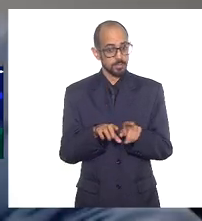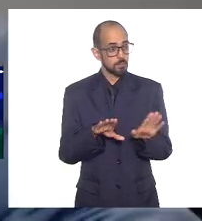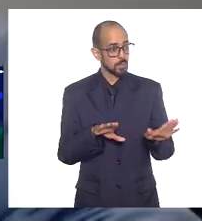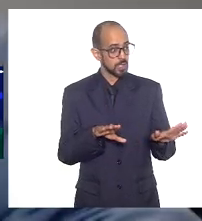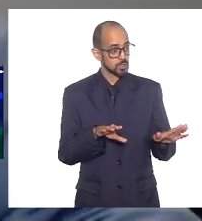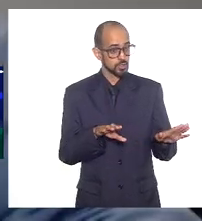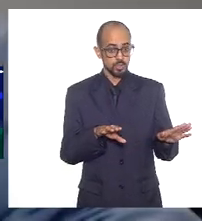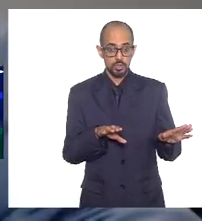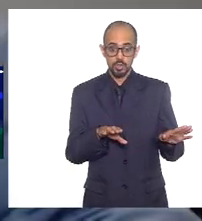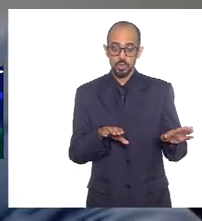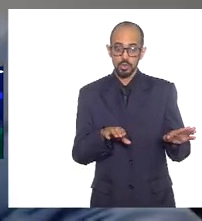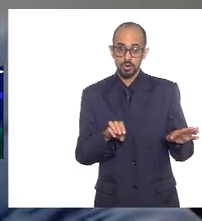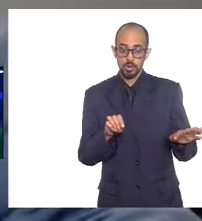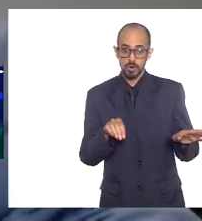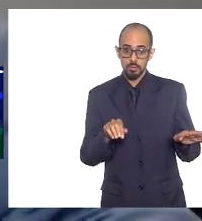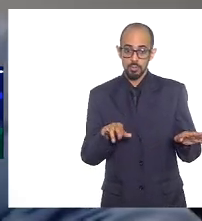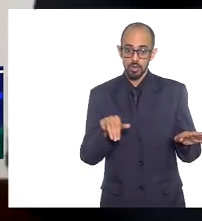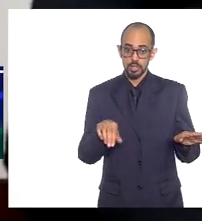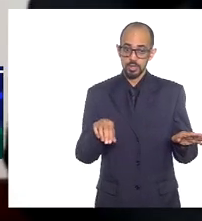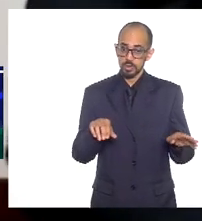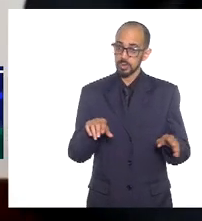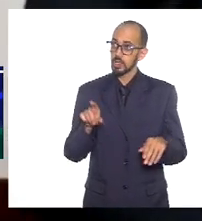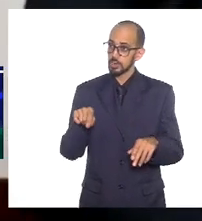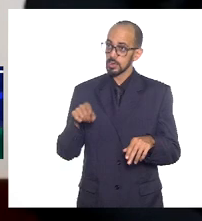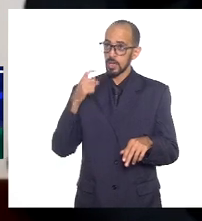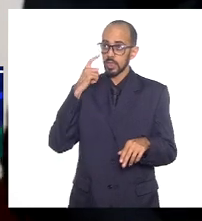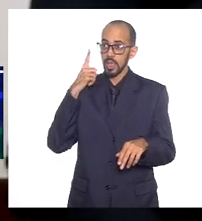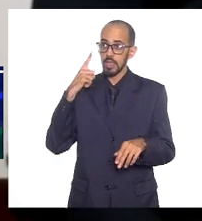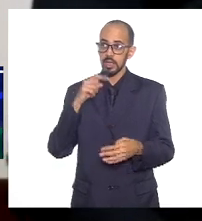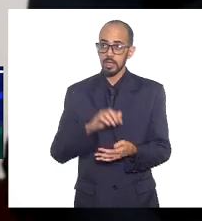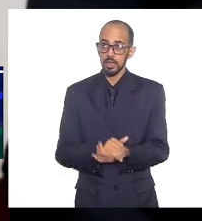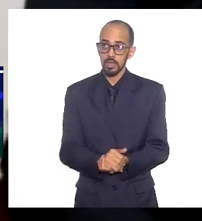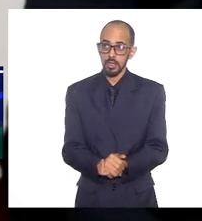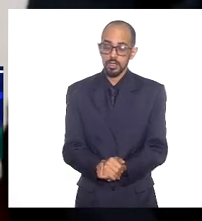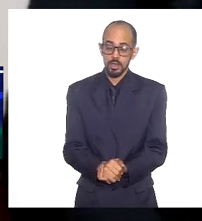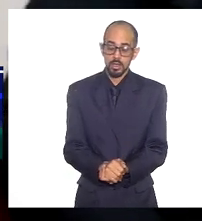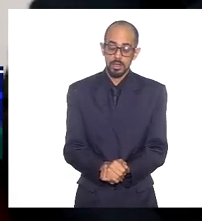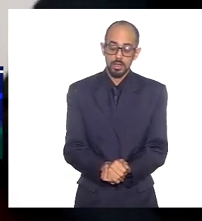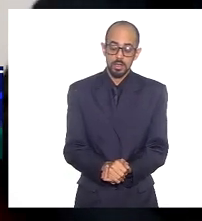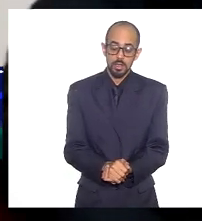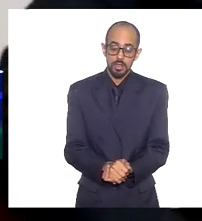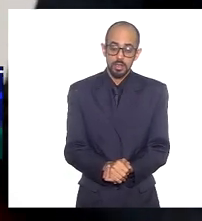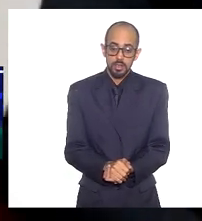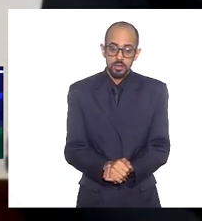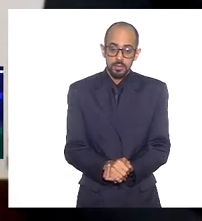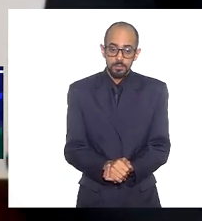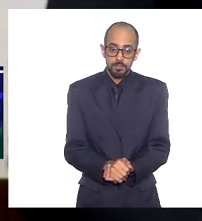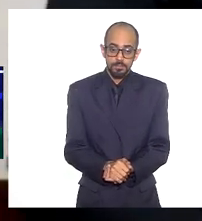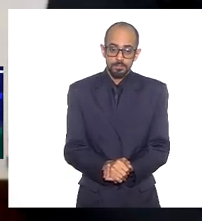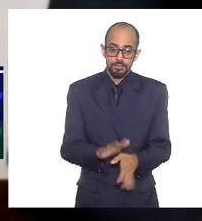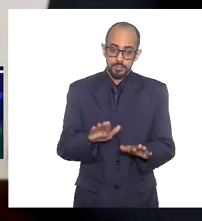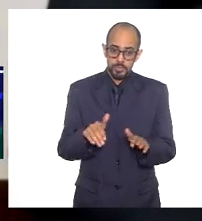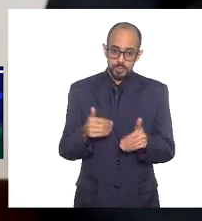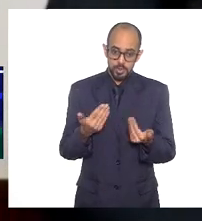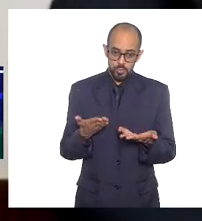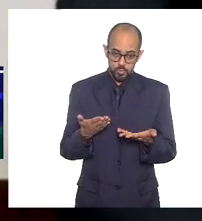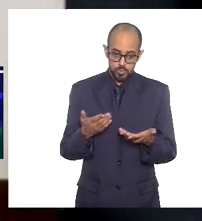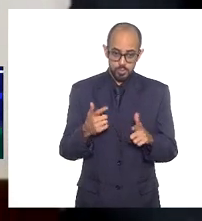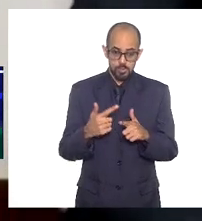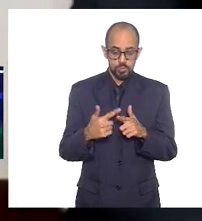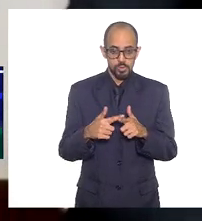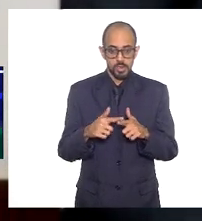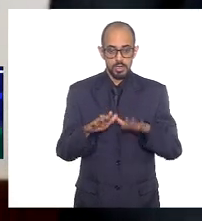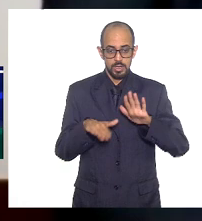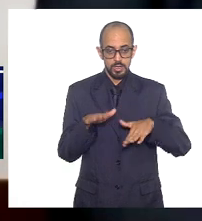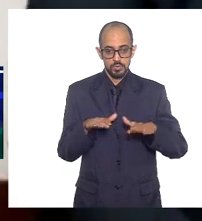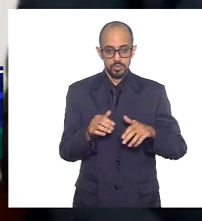esse é o teu... Deixa... Valdeck? Oi. Aqui. É porque, às vezes, a gente tem um